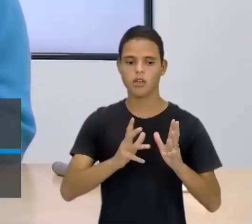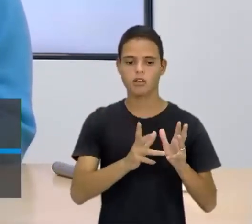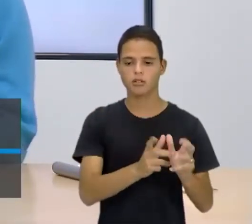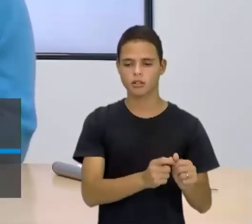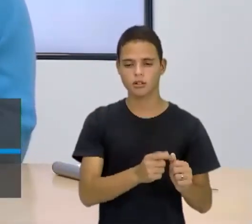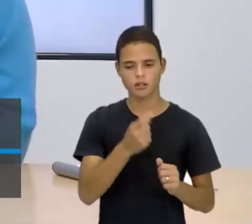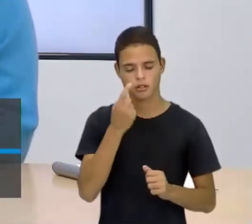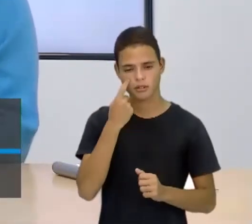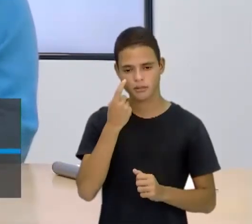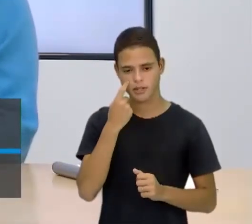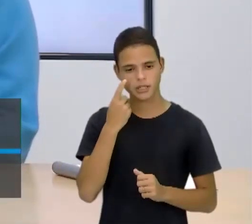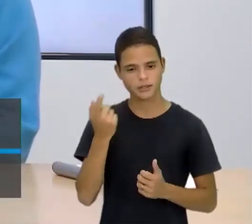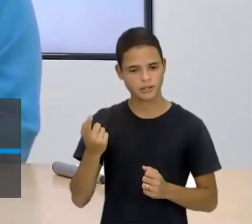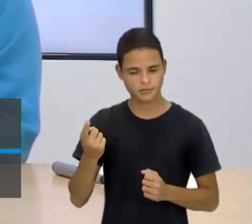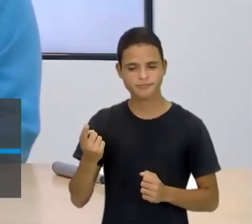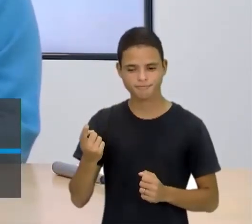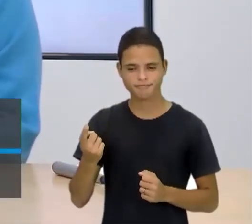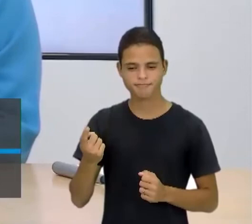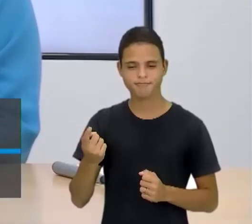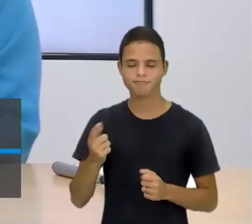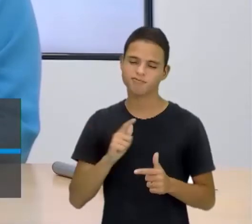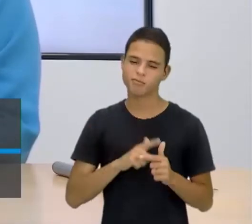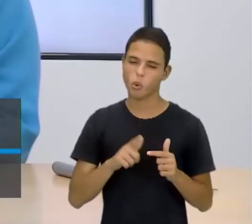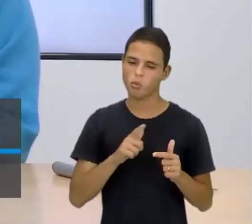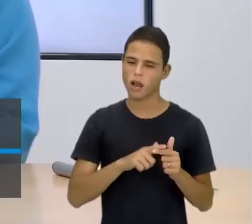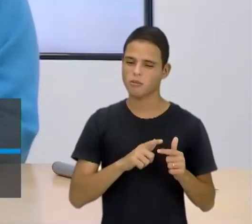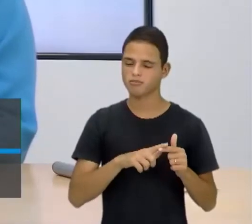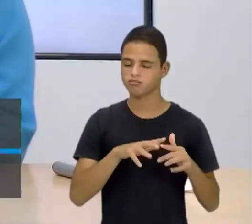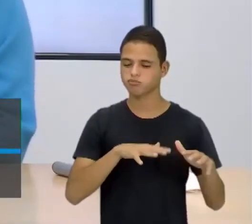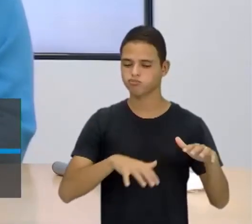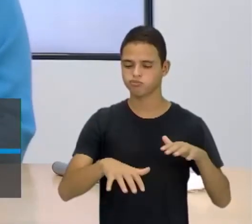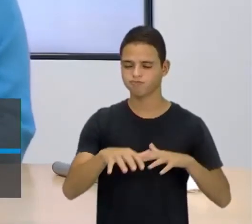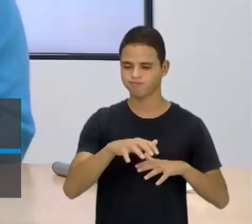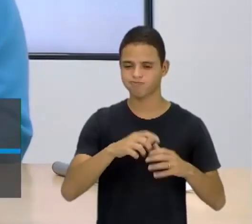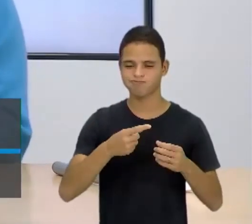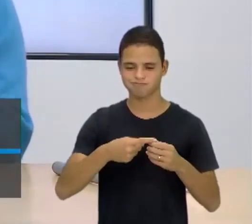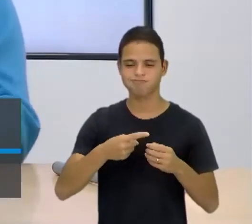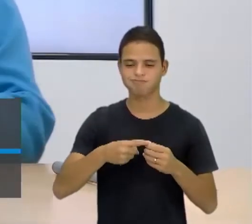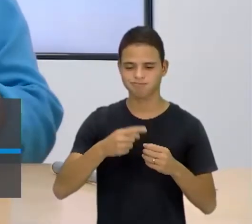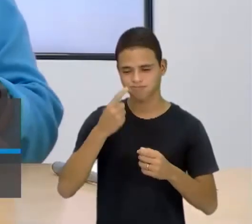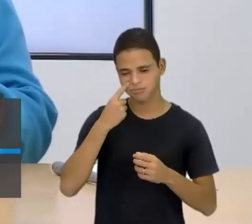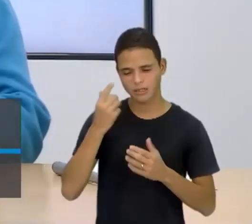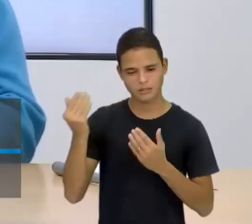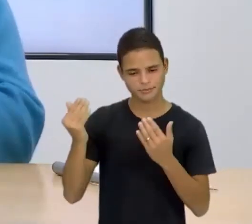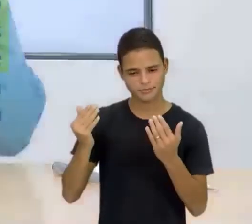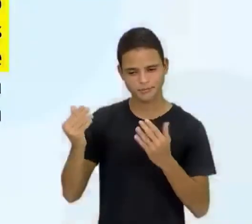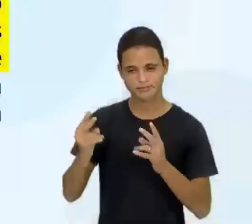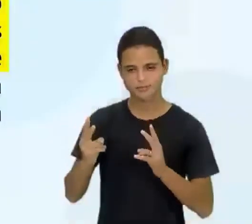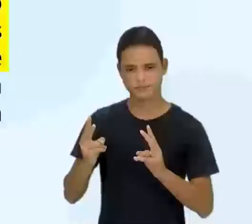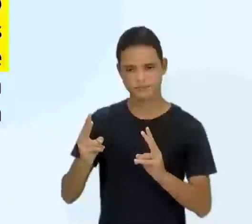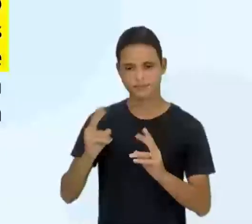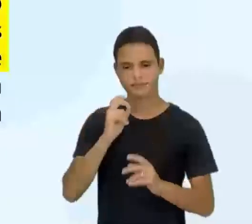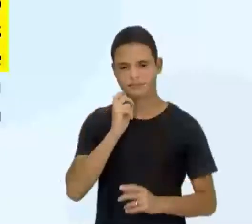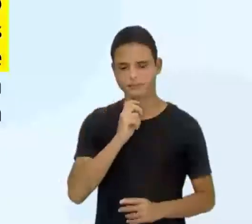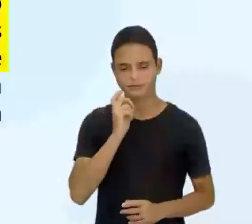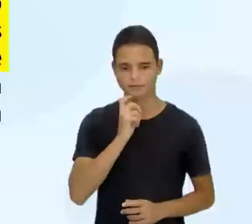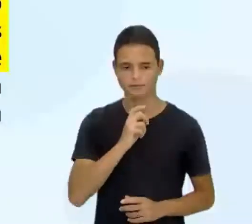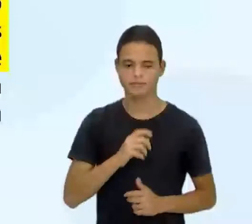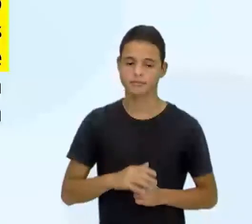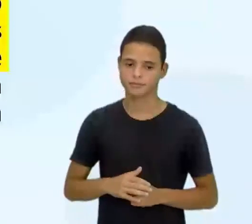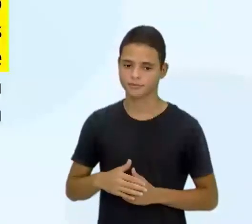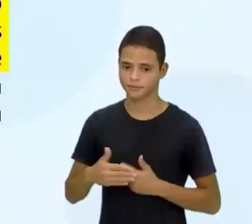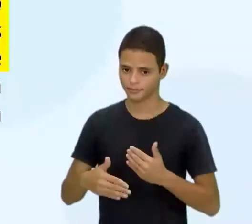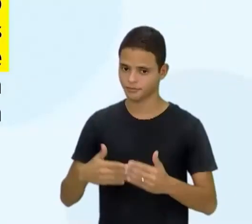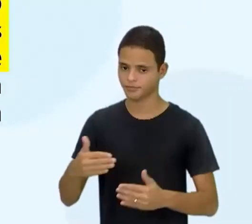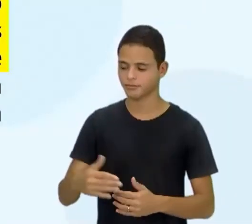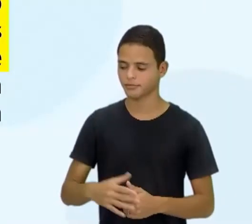Olha só, o caos que ficou a cidade. Ele faz até essa comparação, né? Continuando, vamos continuar com o